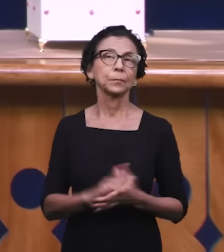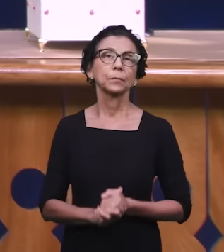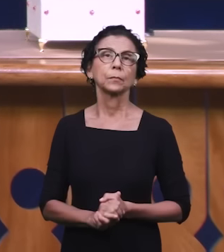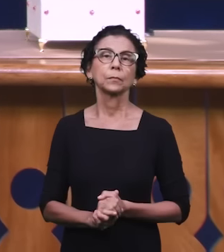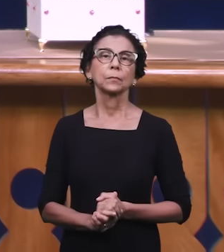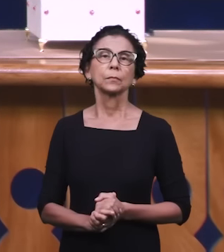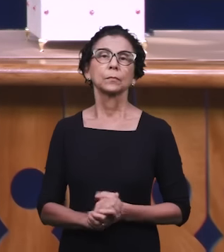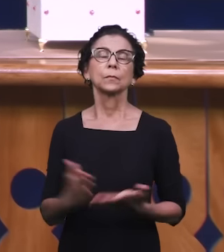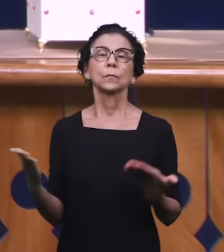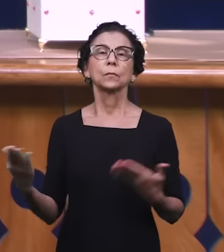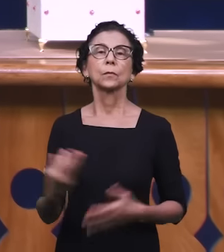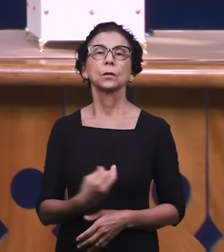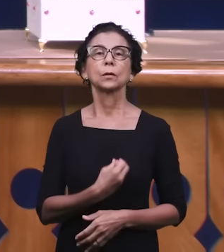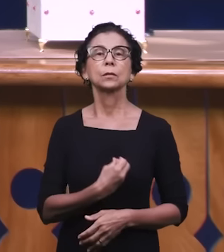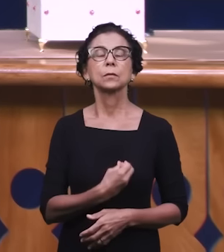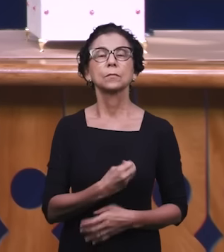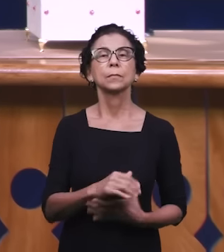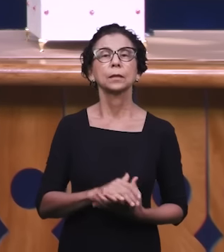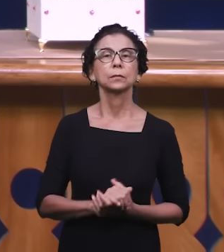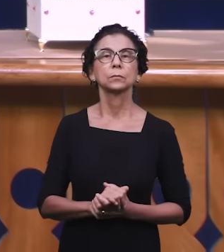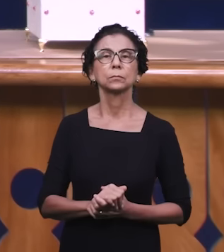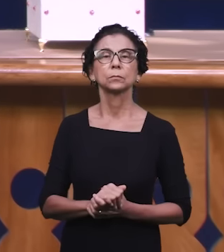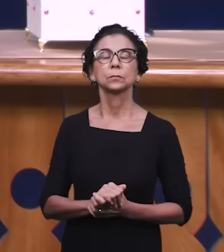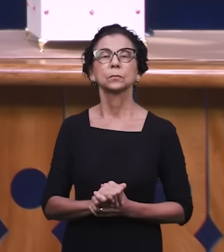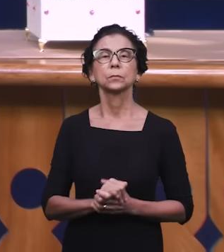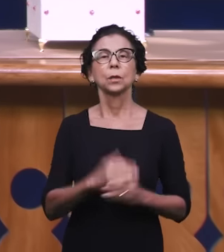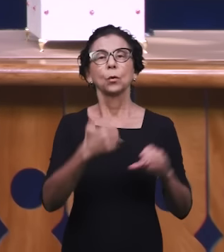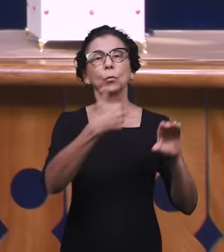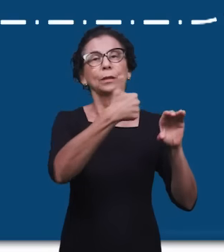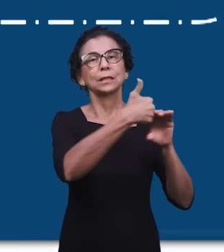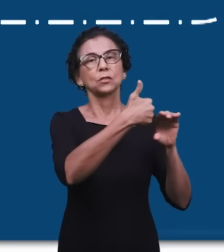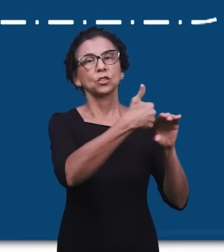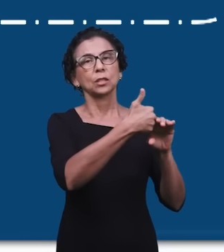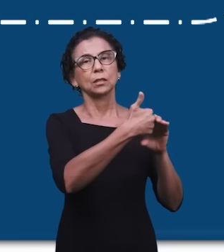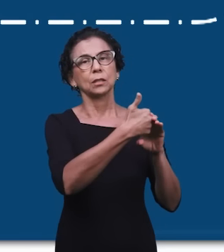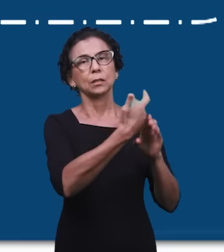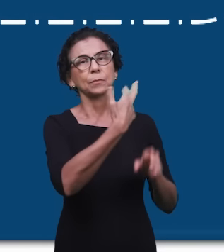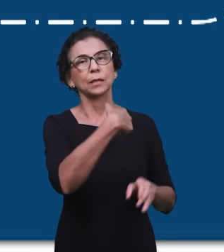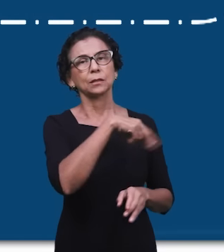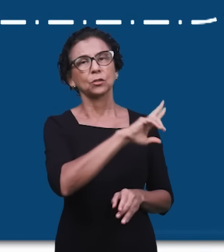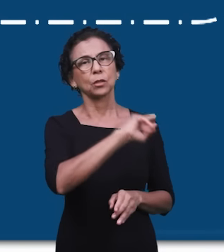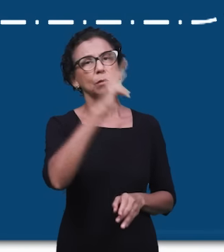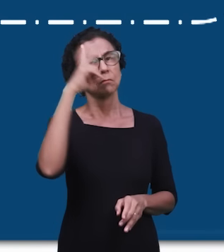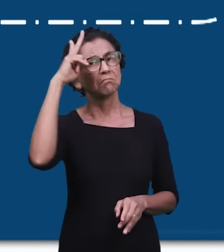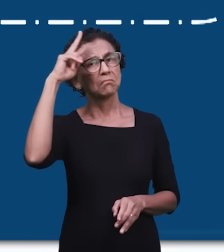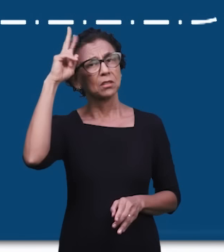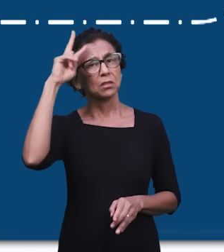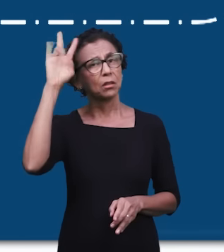diante de um cristianismo histórico. Um cristianismo que veio, na verdade,